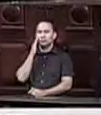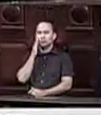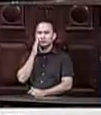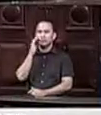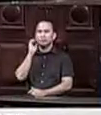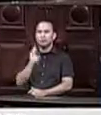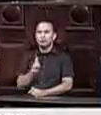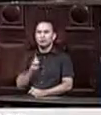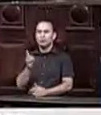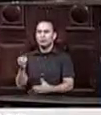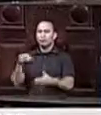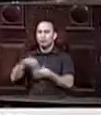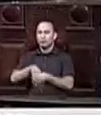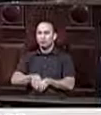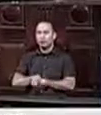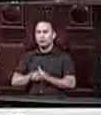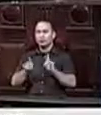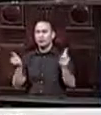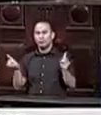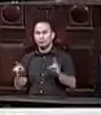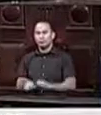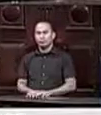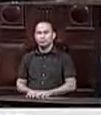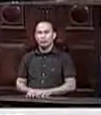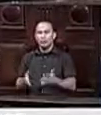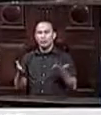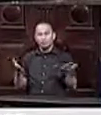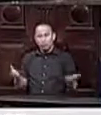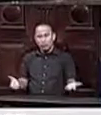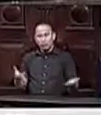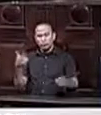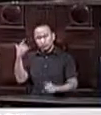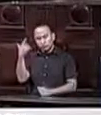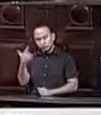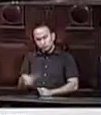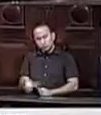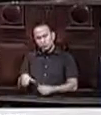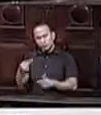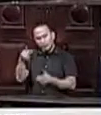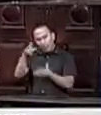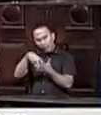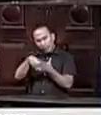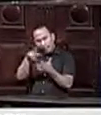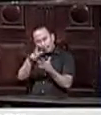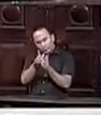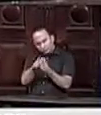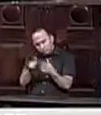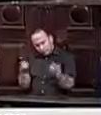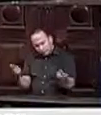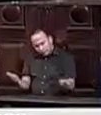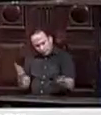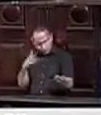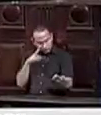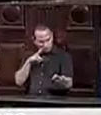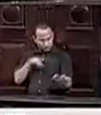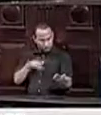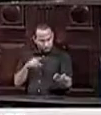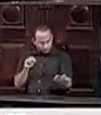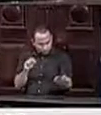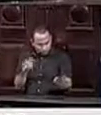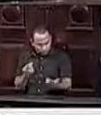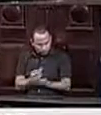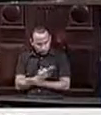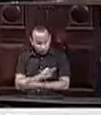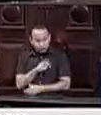pelo voto não. E hoje, mais uma vez, lendo os jornais, me deparei com um impasse